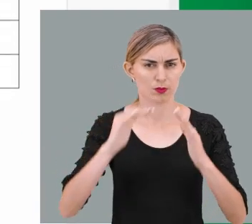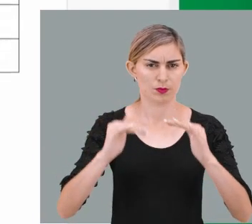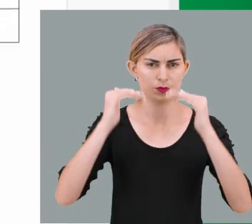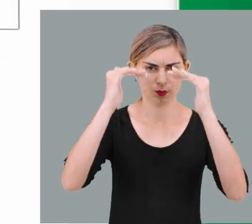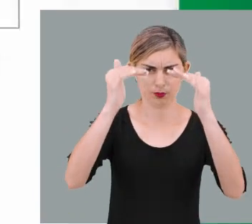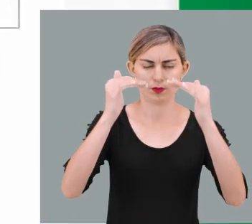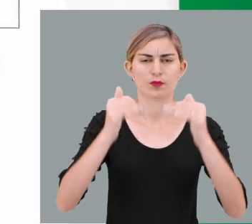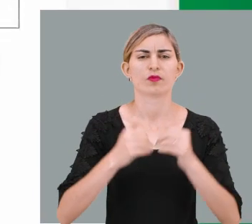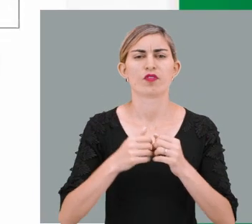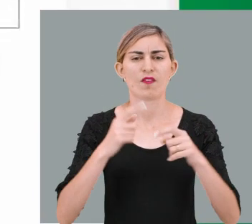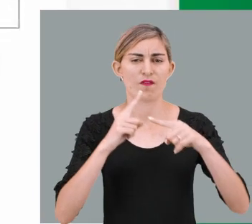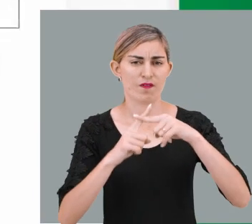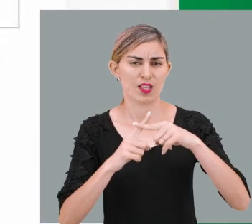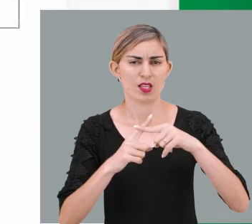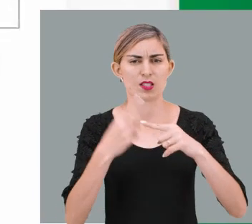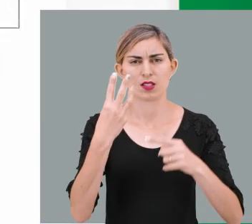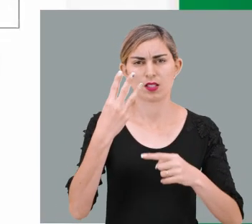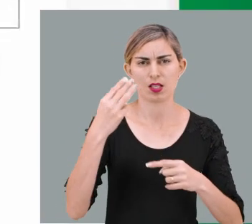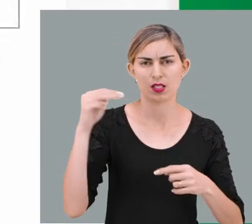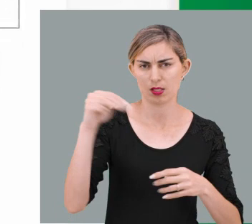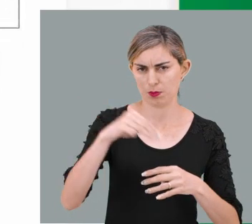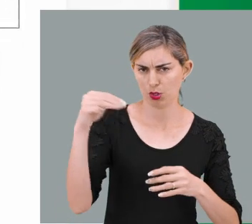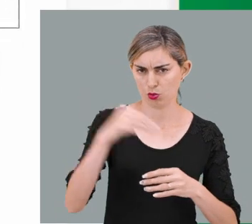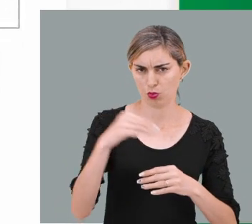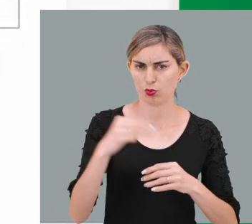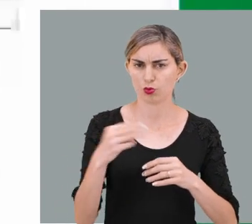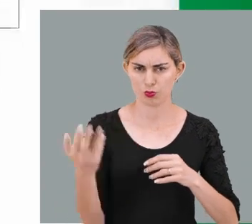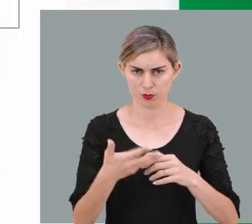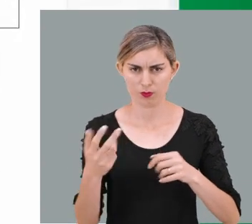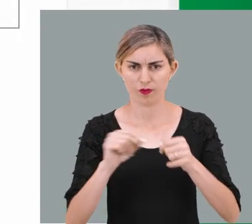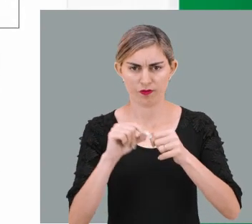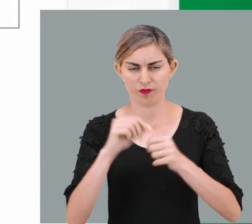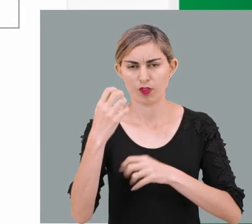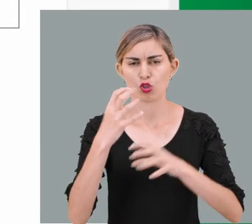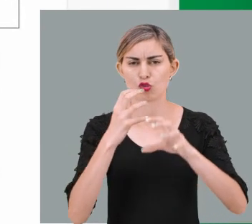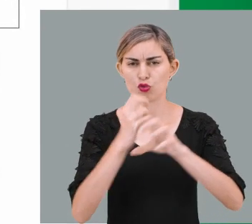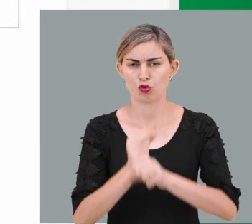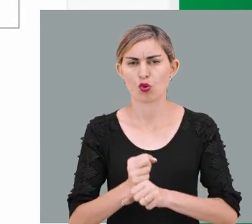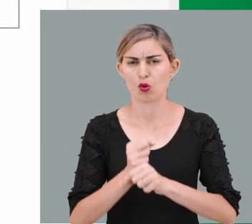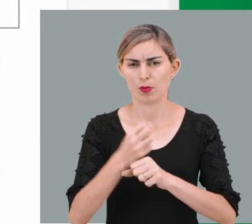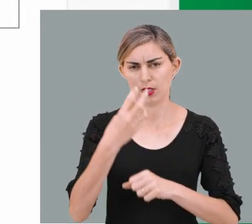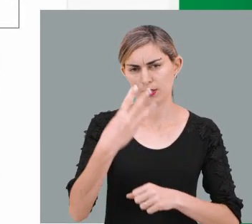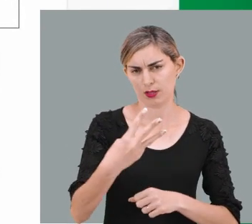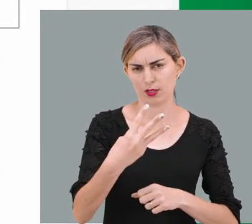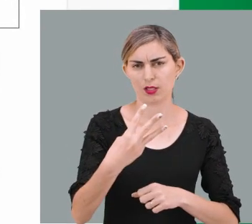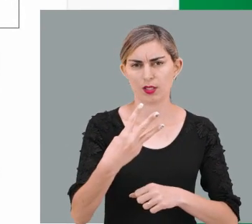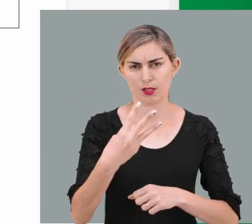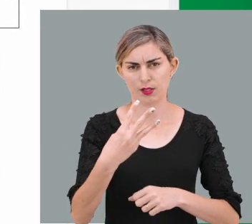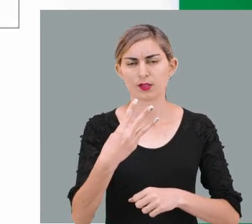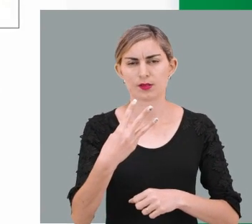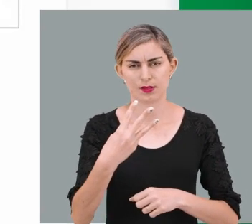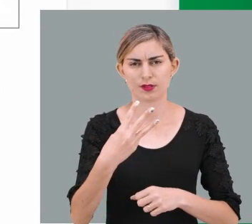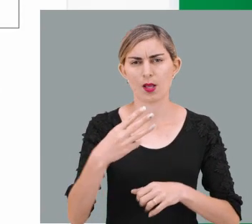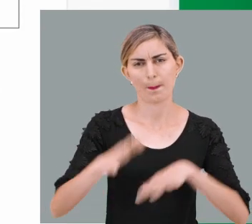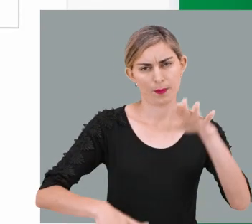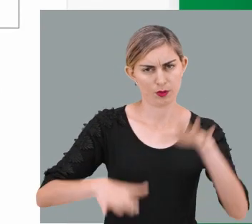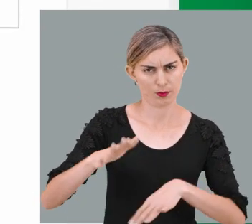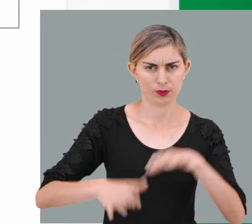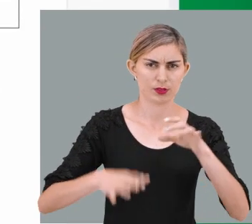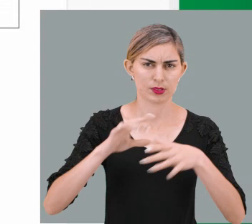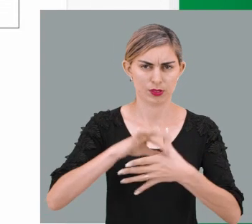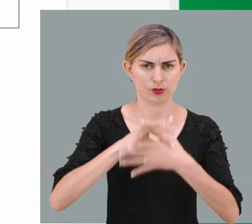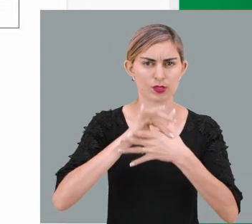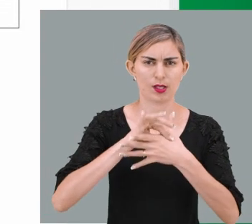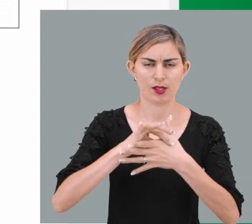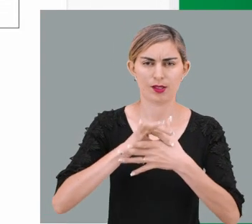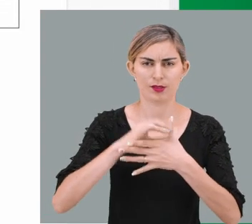proporção do sanduíche de frango, vezes os 3 minutos, que é o tempo de produção dele, somado a 3, que é a proporção do